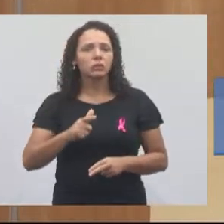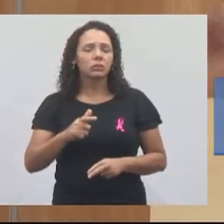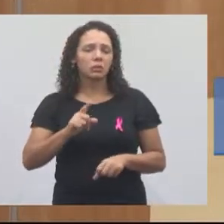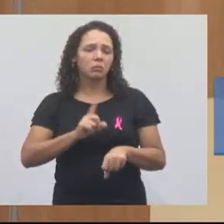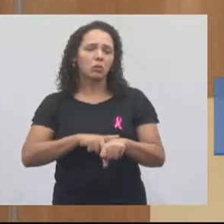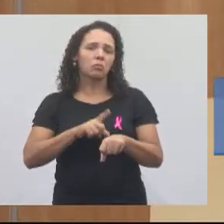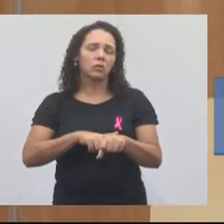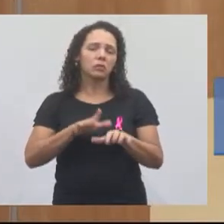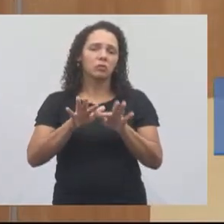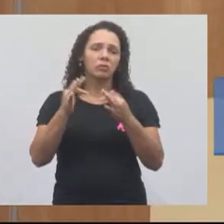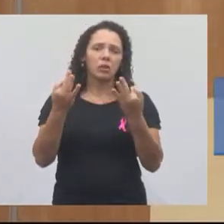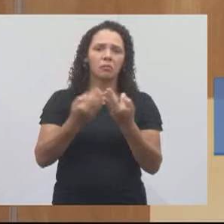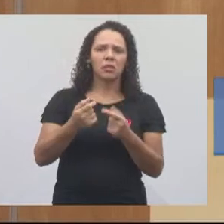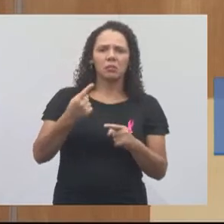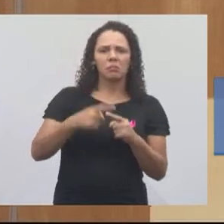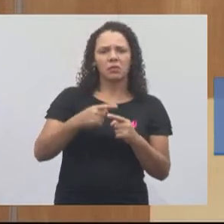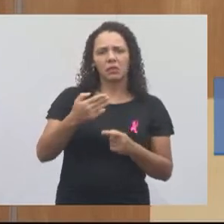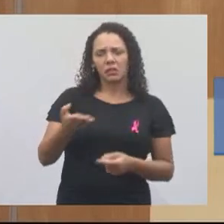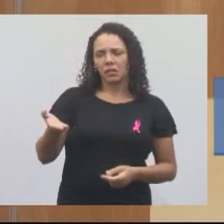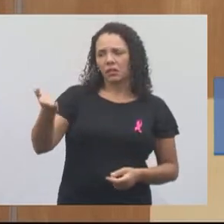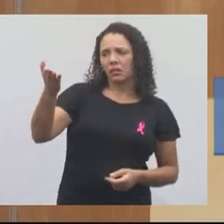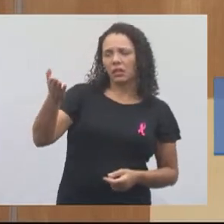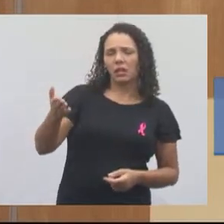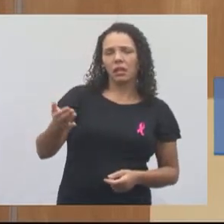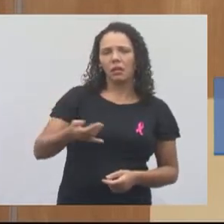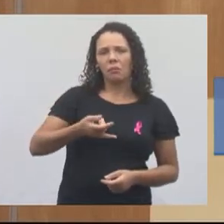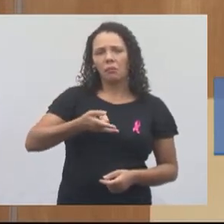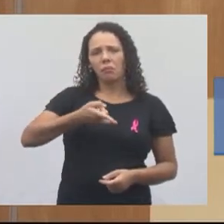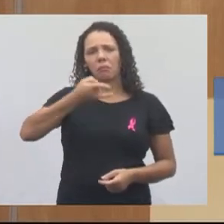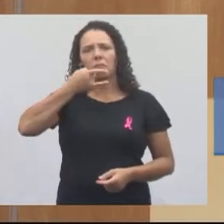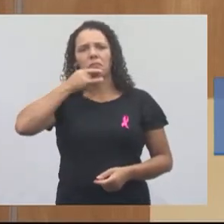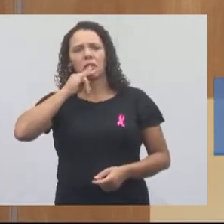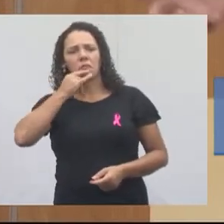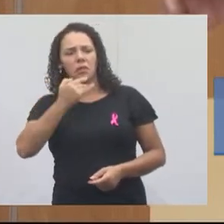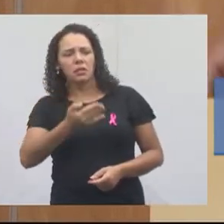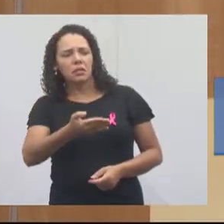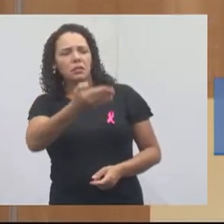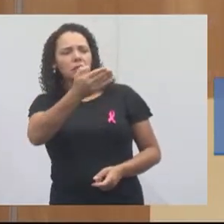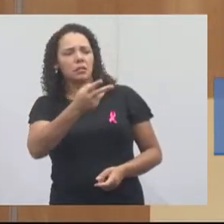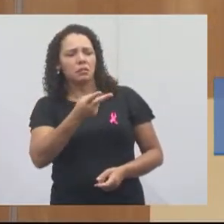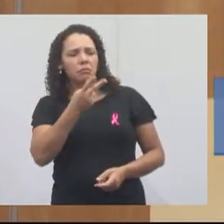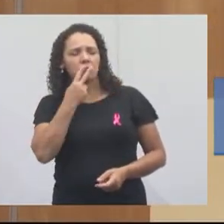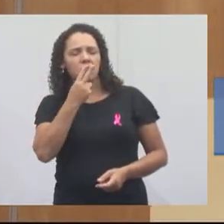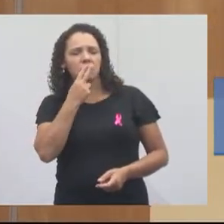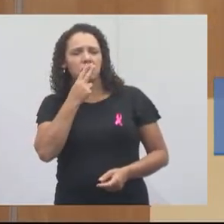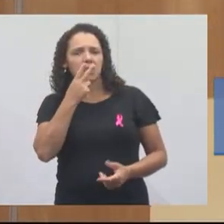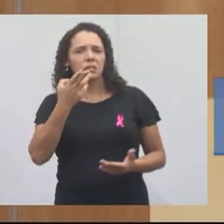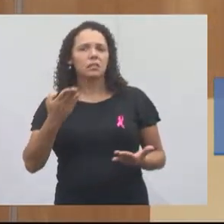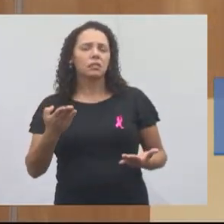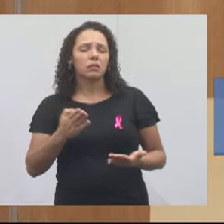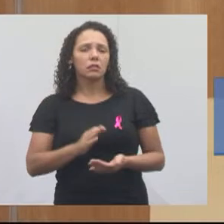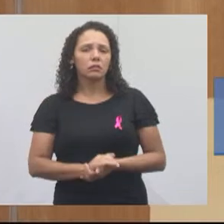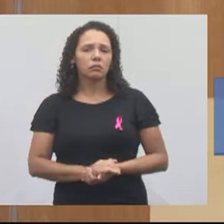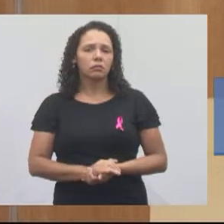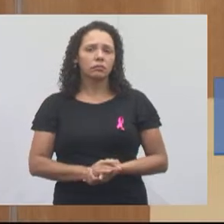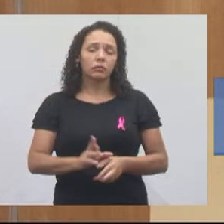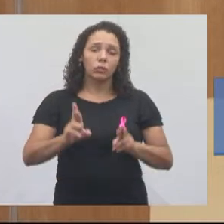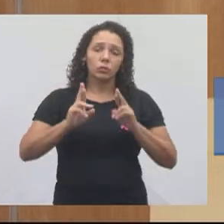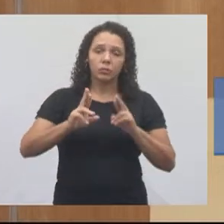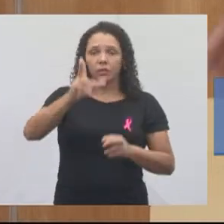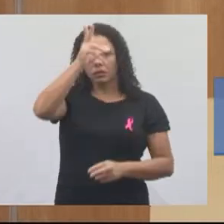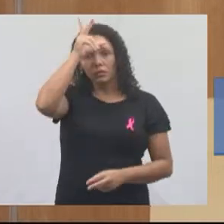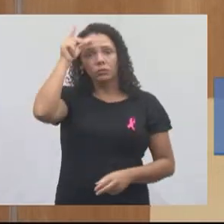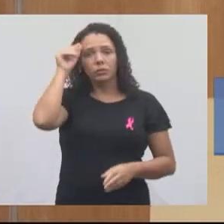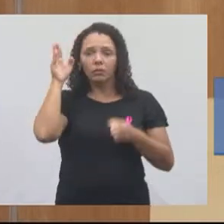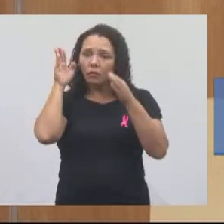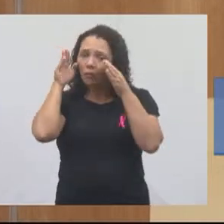praça, porque está lá a bebida, está lá o cigarro. Então, que o poder público possa olhar para essa